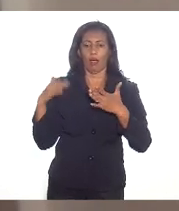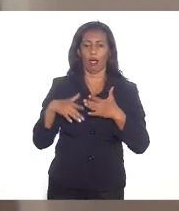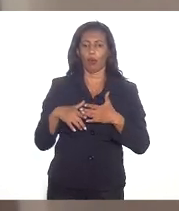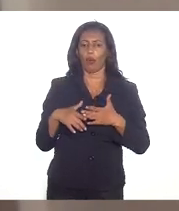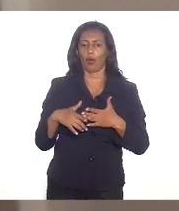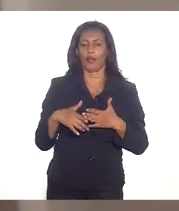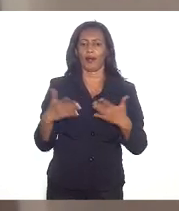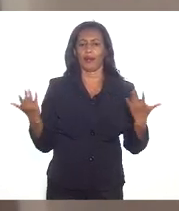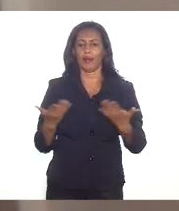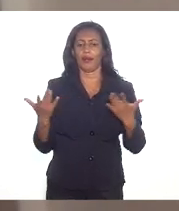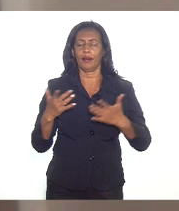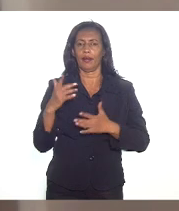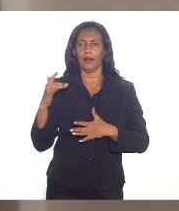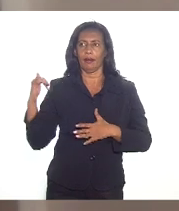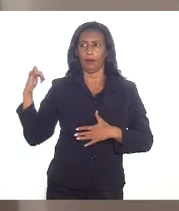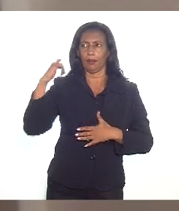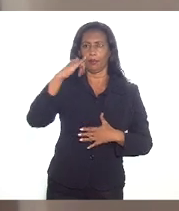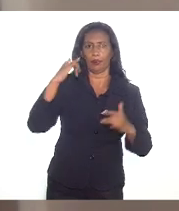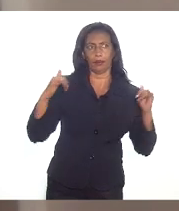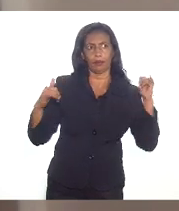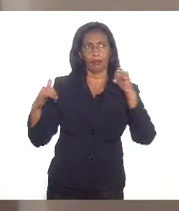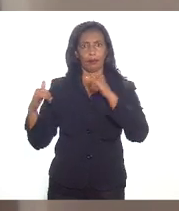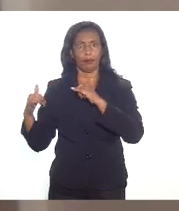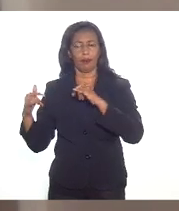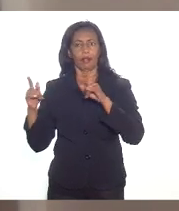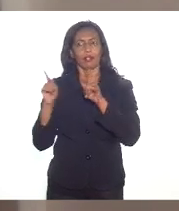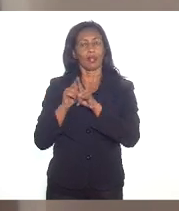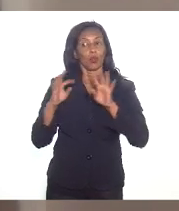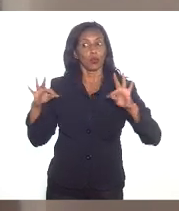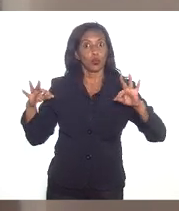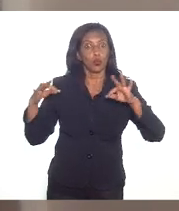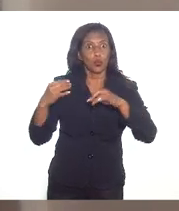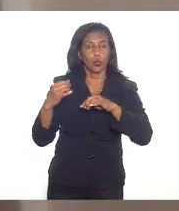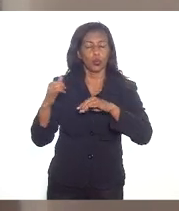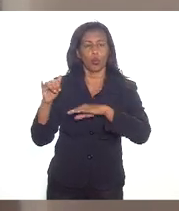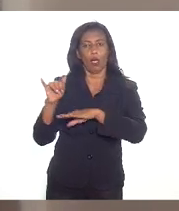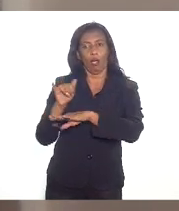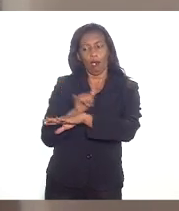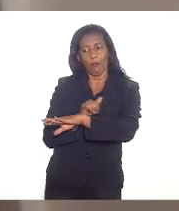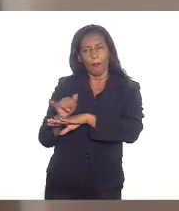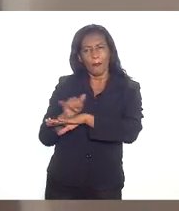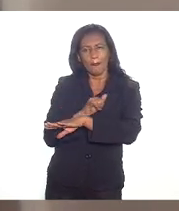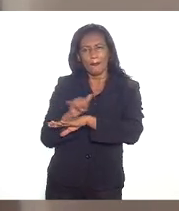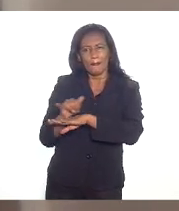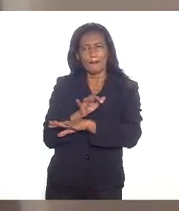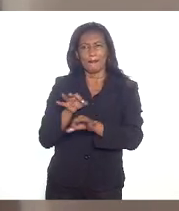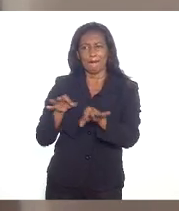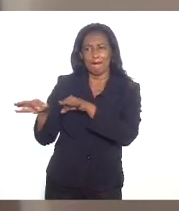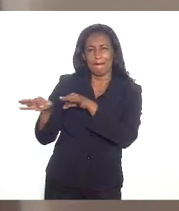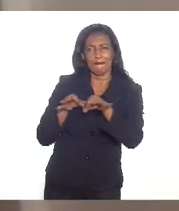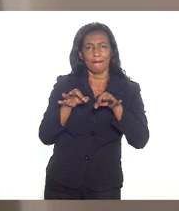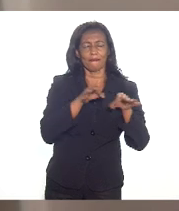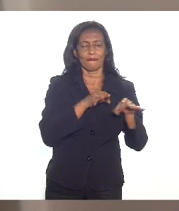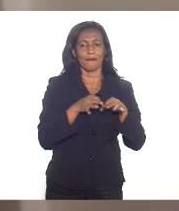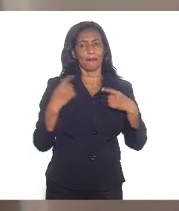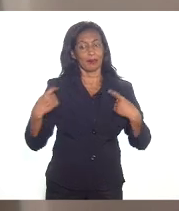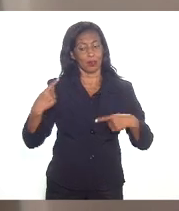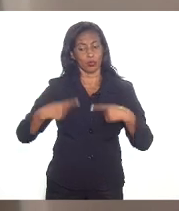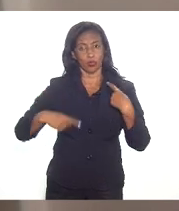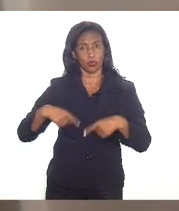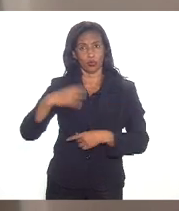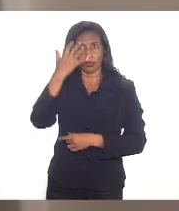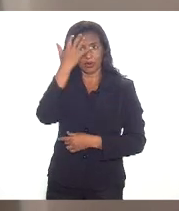questão do Galeão e de Santos Dumont, né? Tudo isso é planejamento e a gente precisa discutir com seriedade. Pode ir.